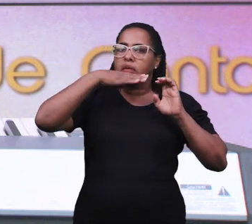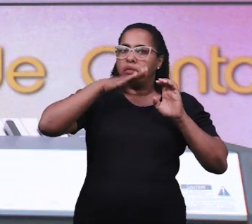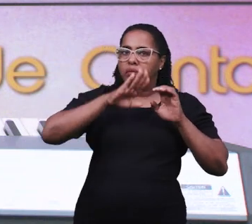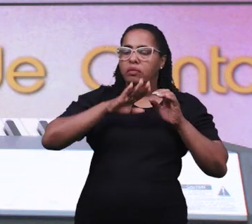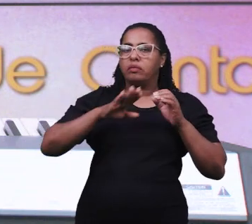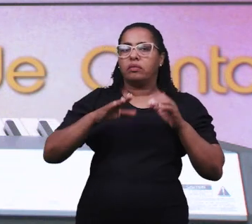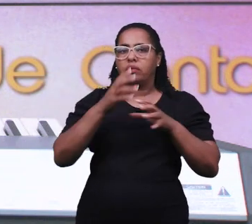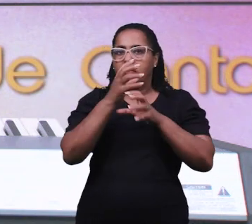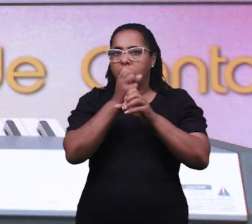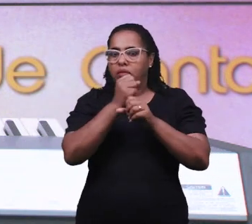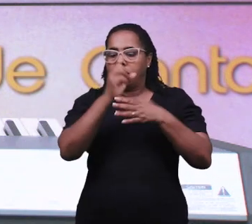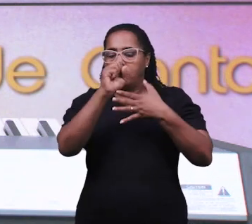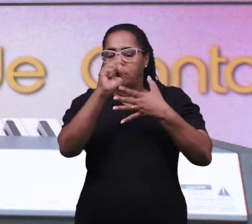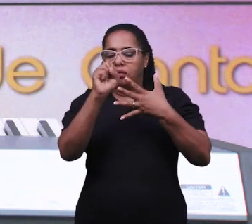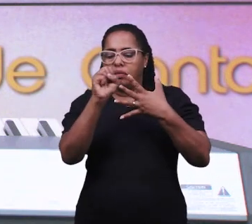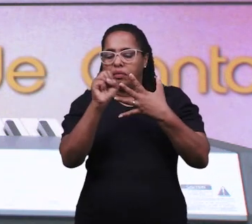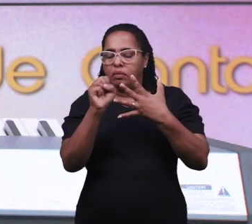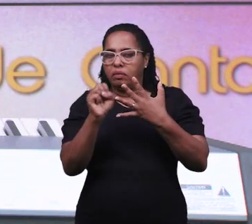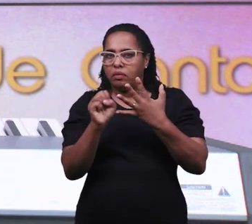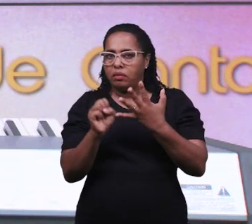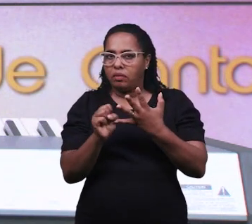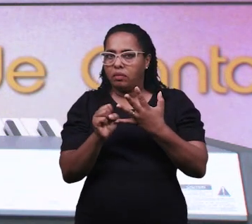dessas notas.